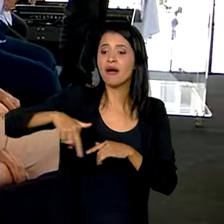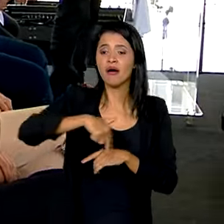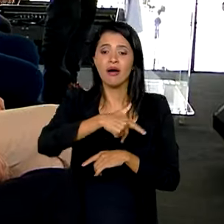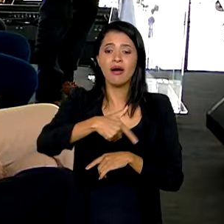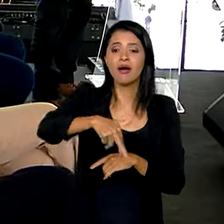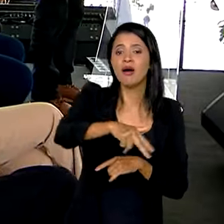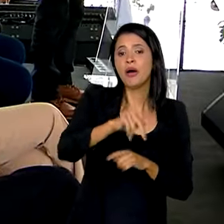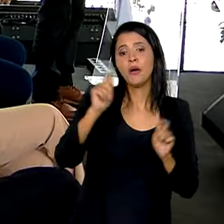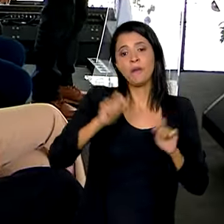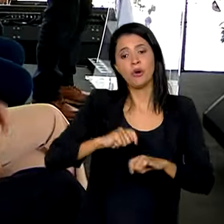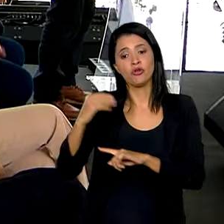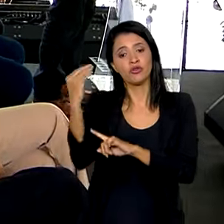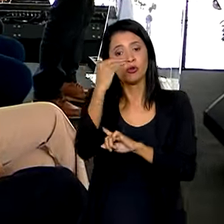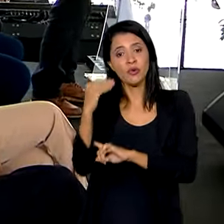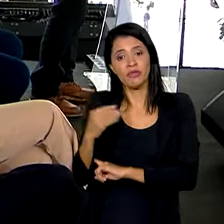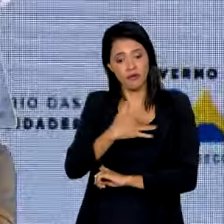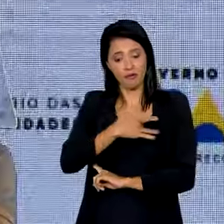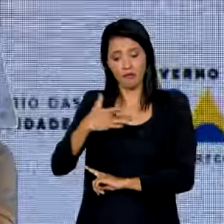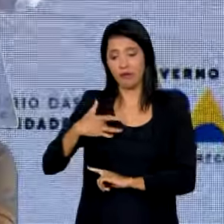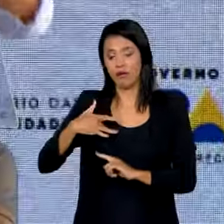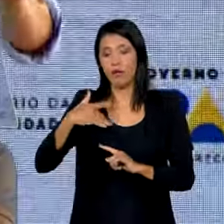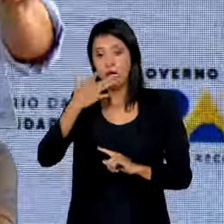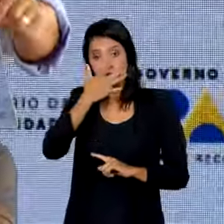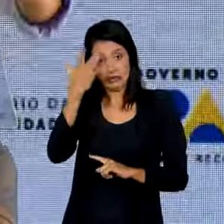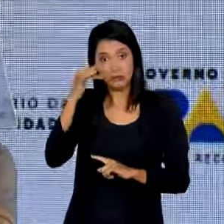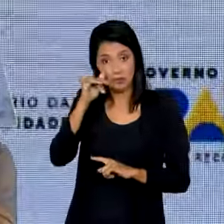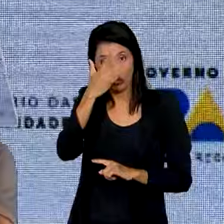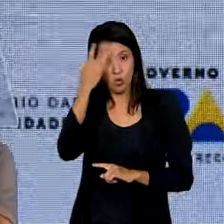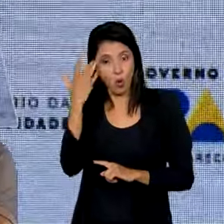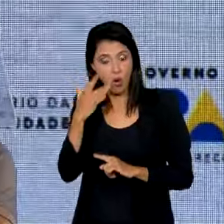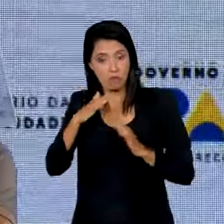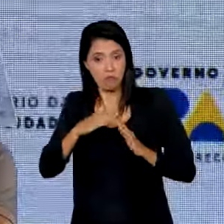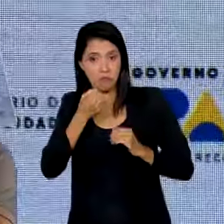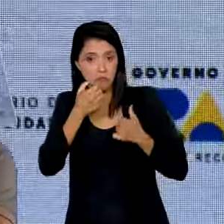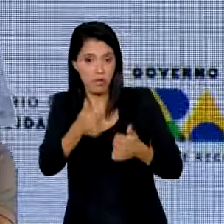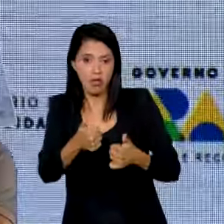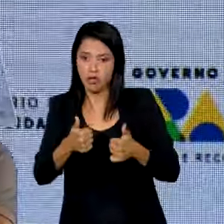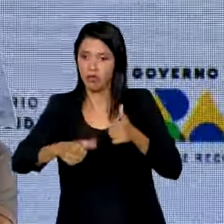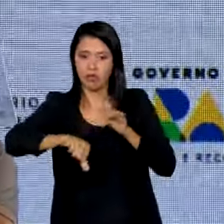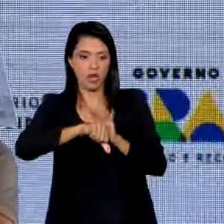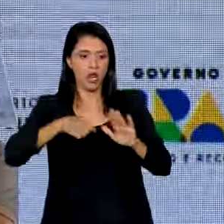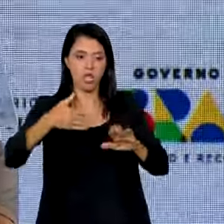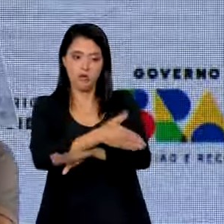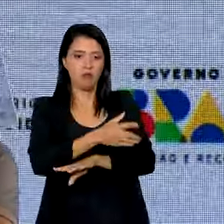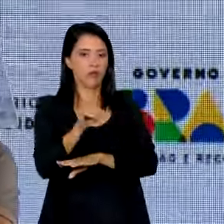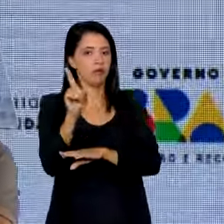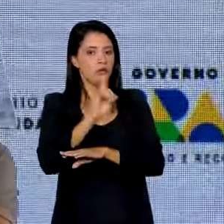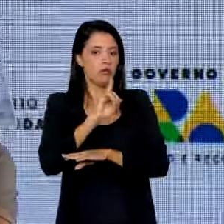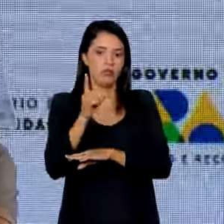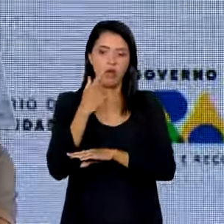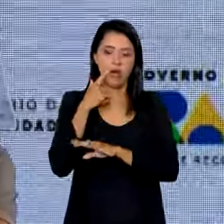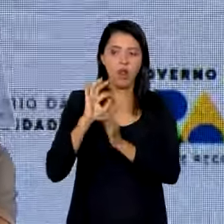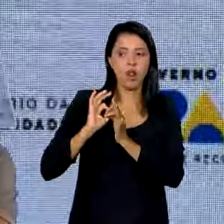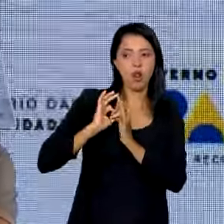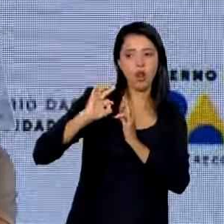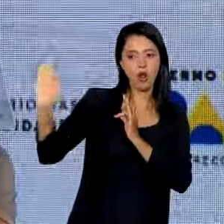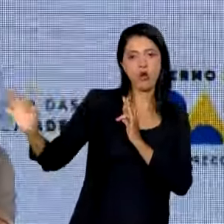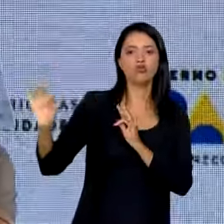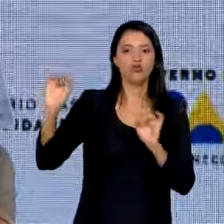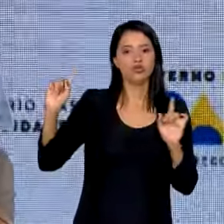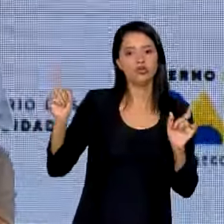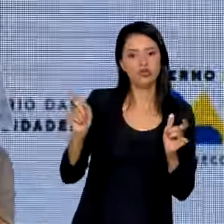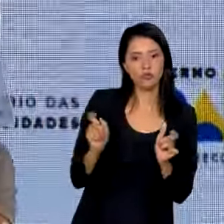cuidar melhor da saúde. Quando as pessoas moram bem, o crime não entra, o crime não chega perto, reduz a